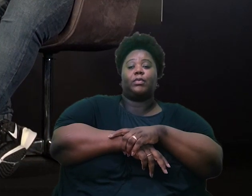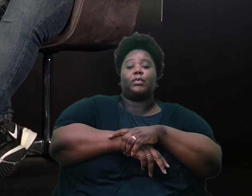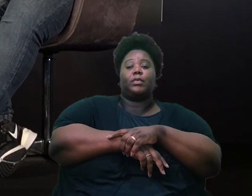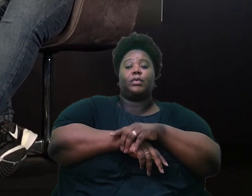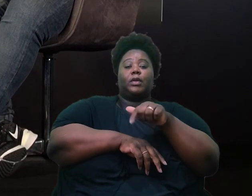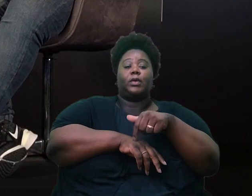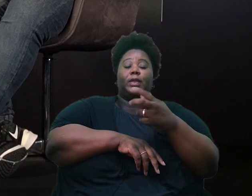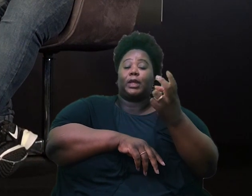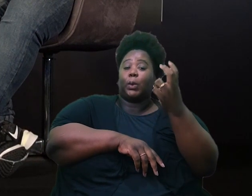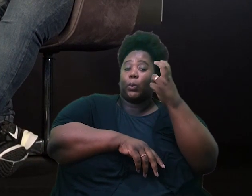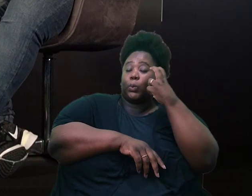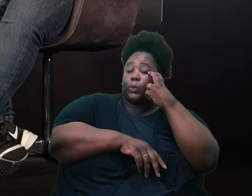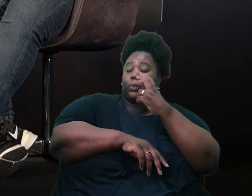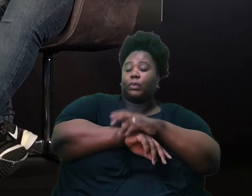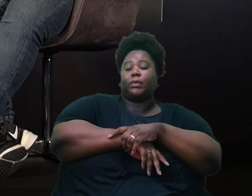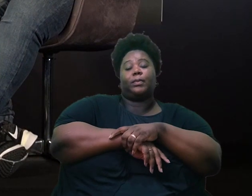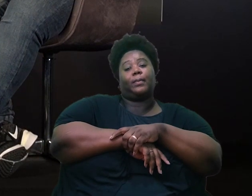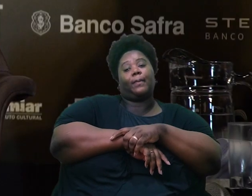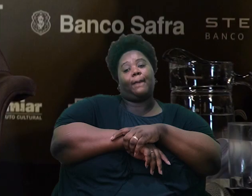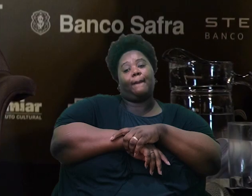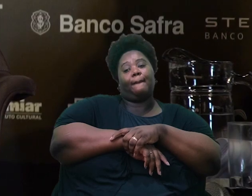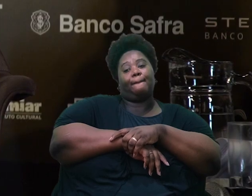âmbito da cultura.